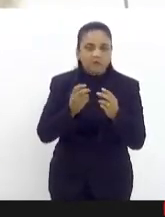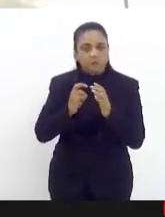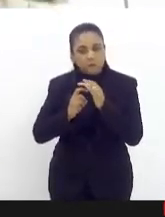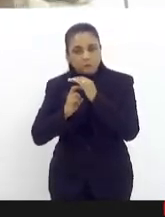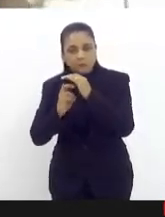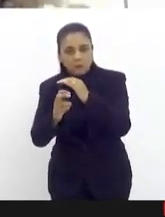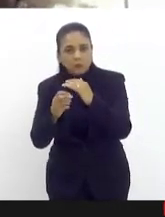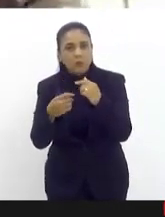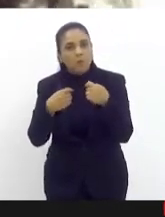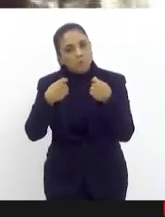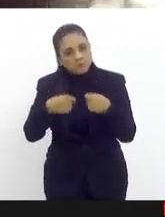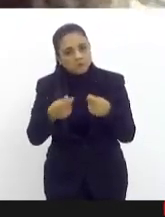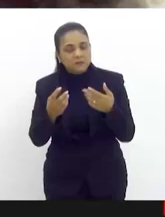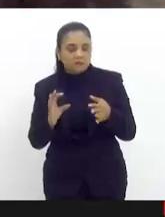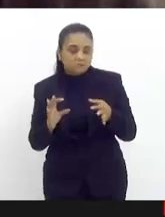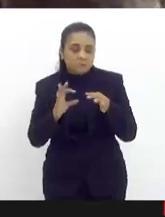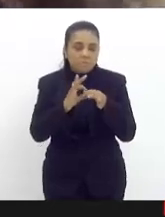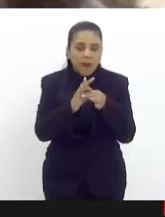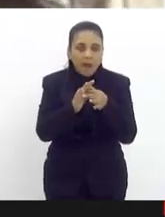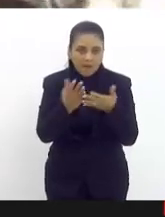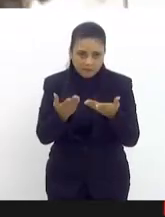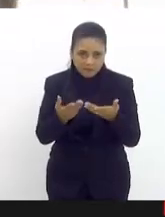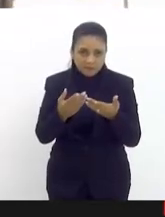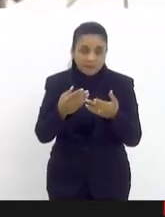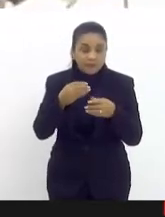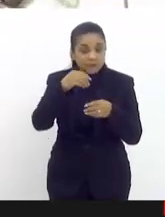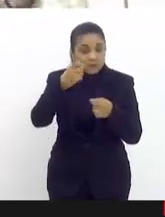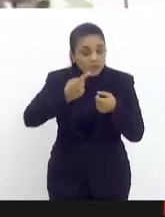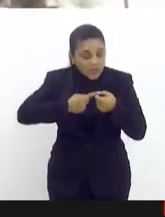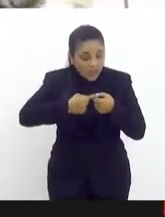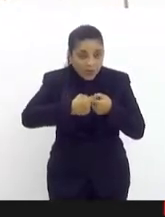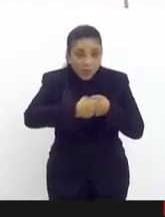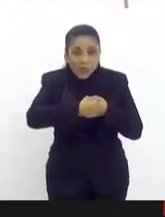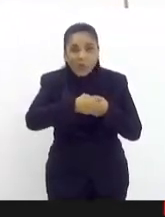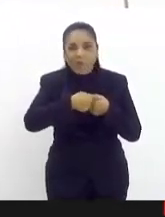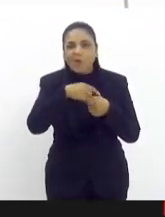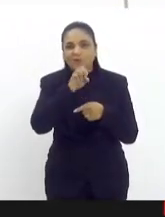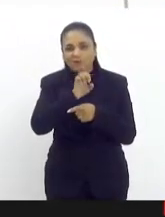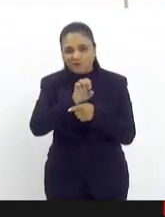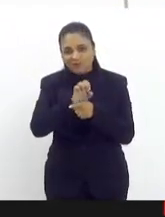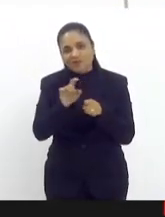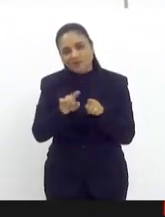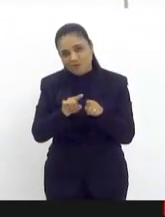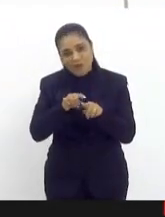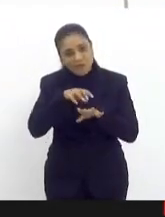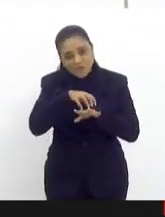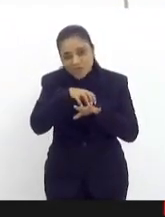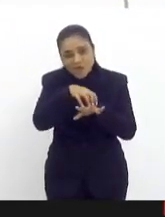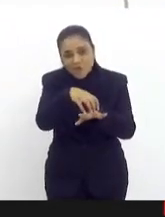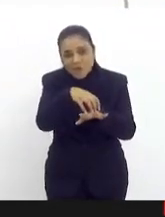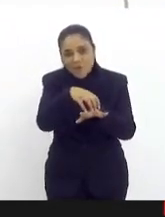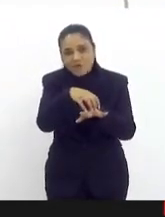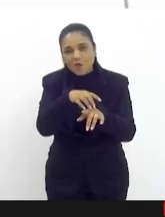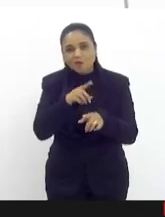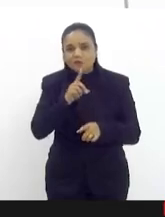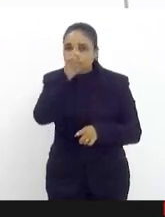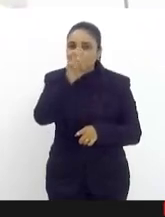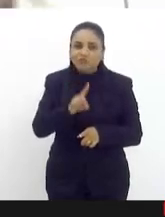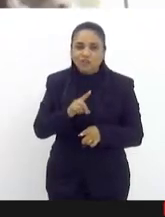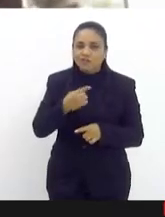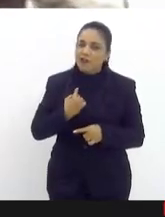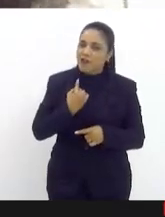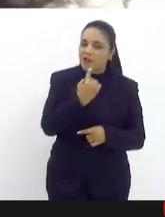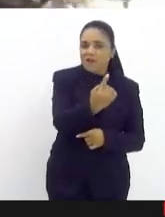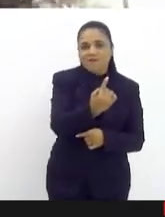os trabalhadores do nosso interior do Estado. É preciso entender que transporte não é só o direito de levar e trazer